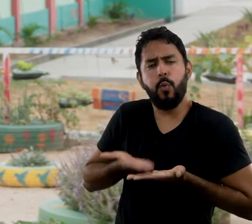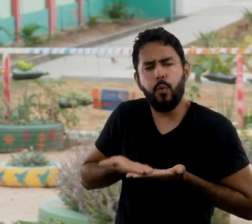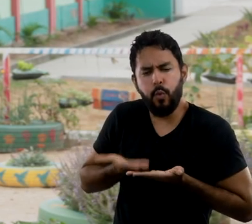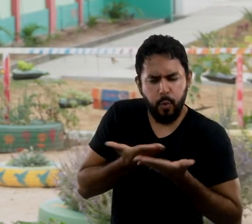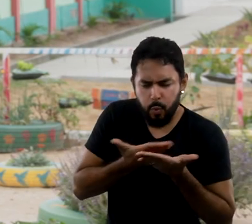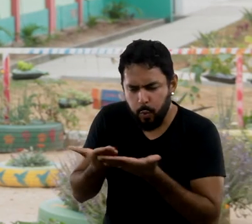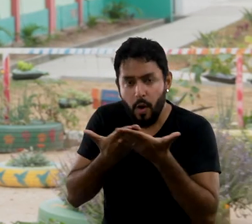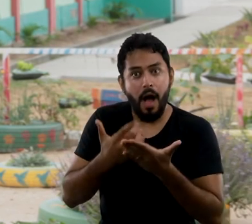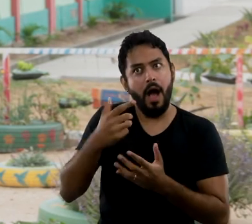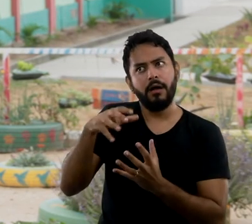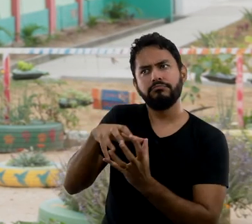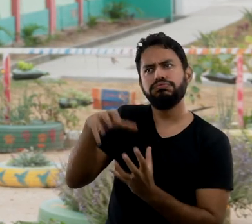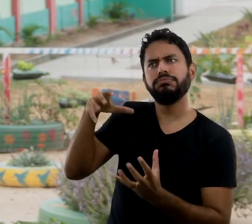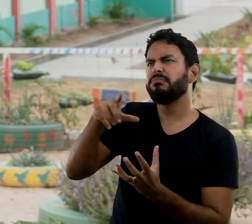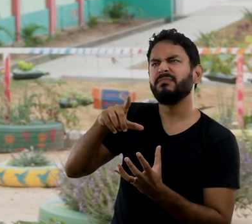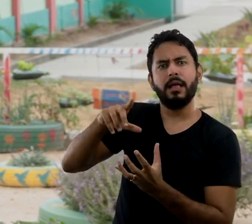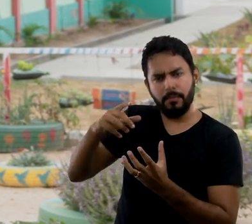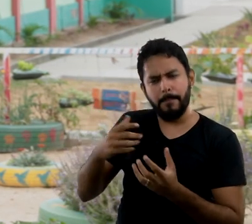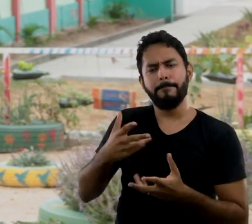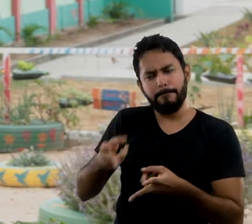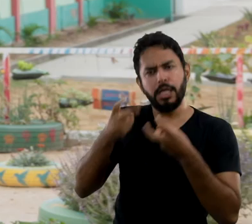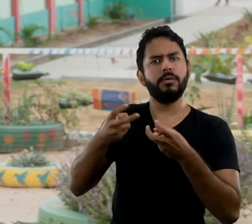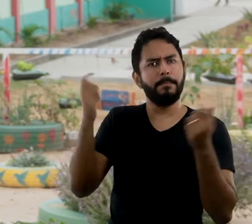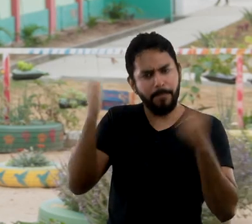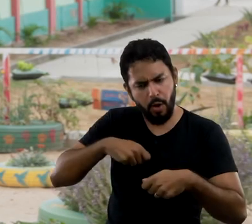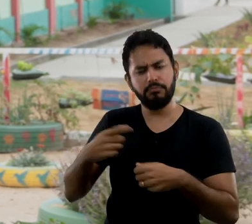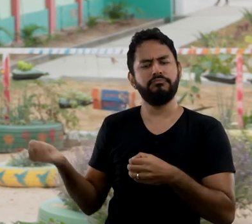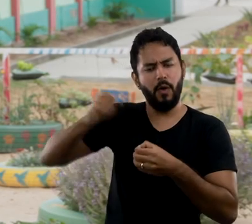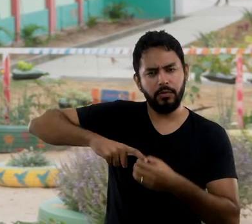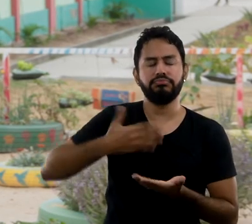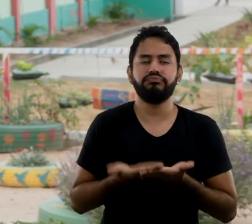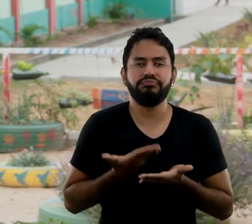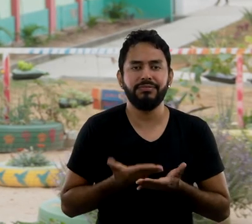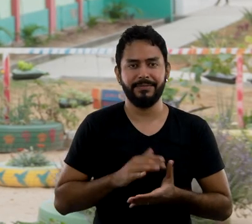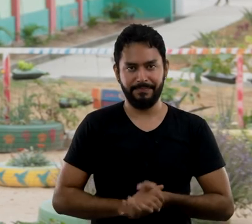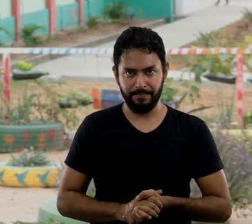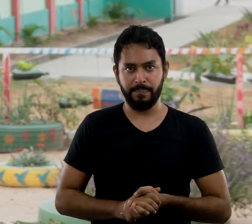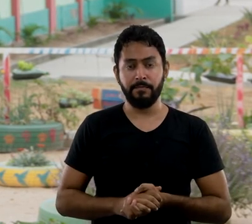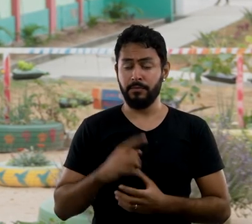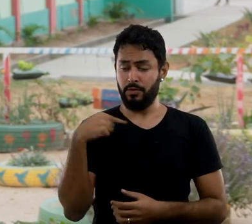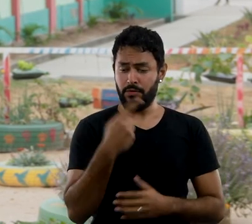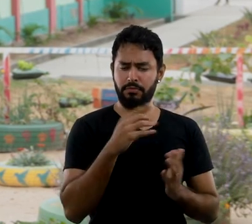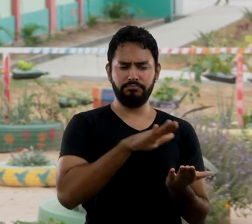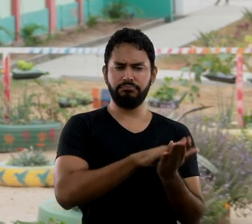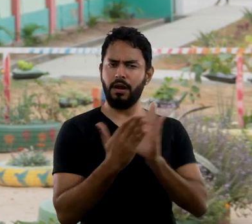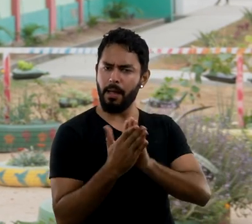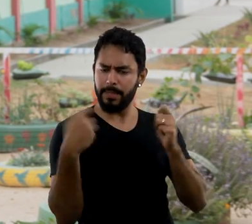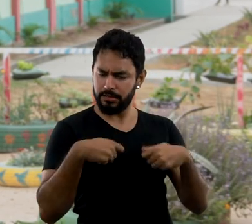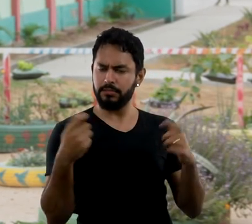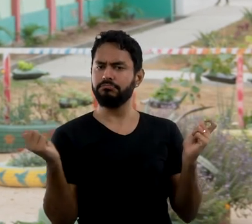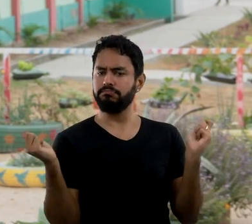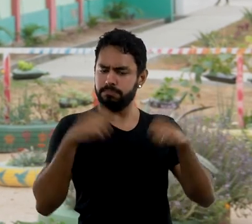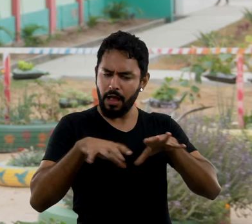tempo independente ligado e nunca é tarde para voltar a estudar mesmo assim sendo três acidentes capacitar e mostrar caso um